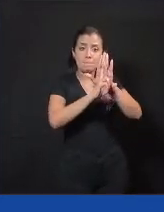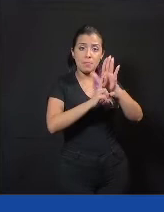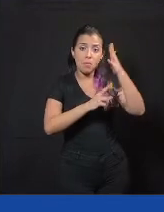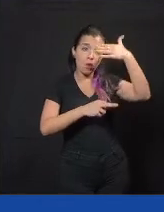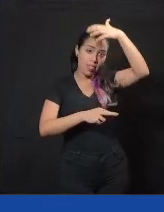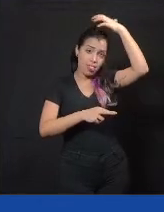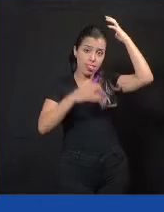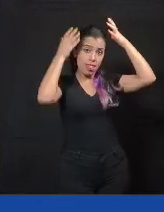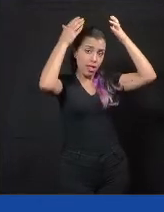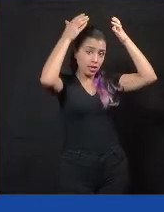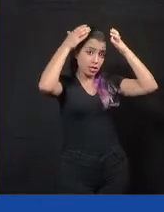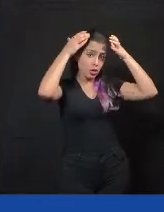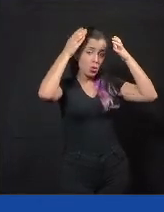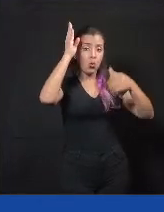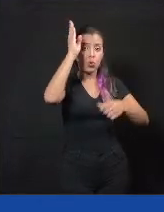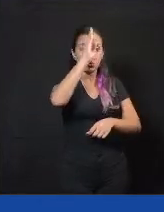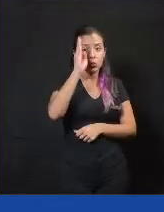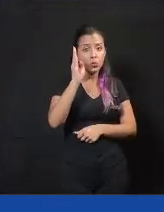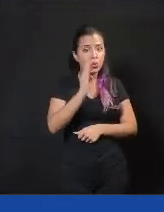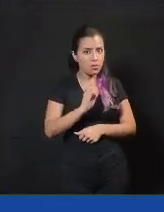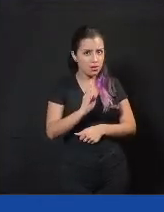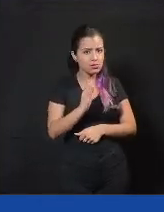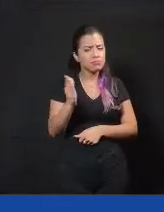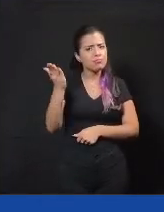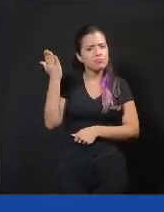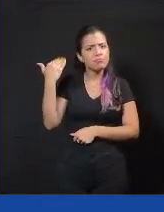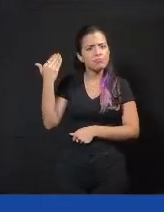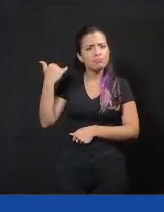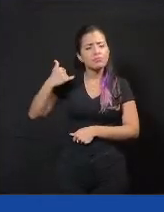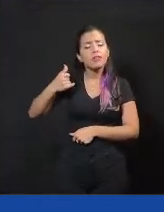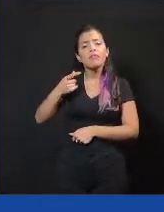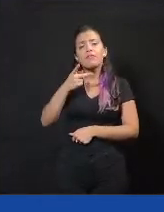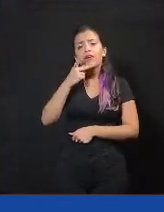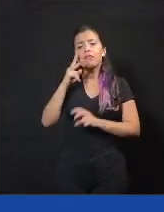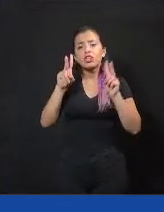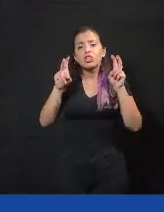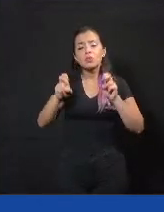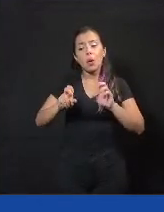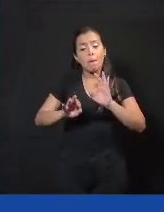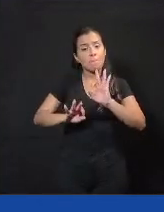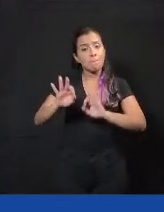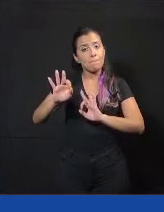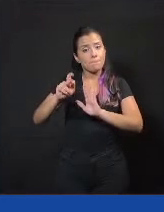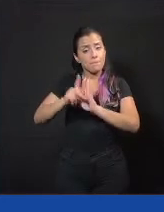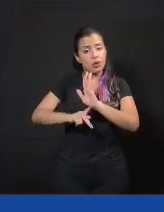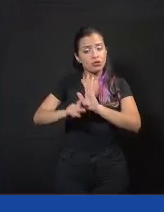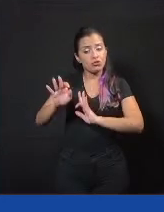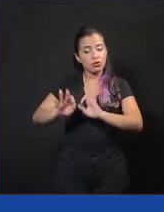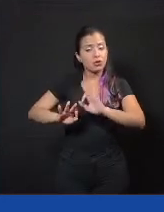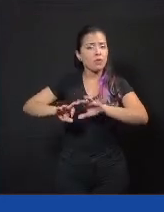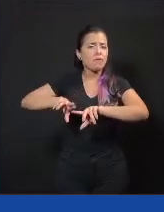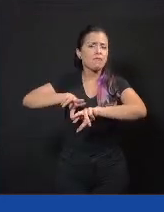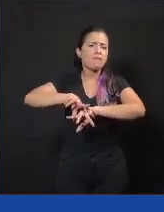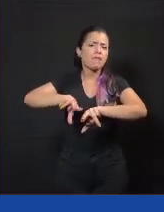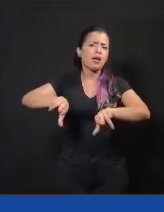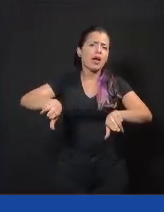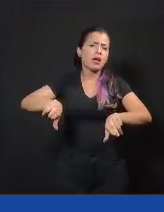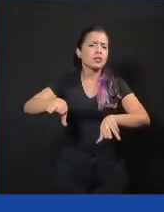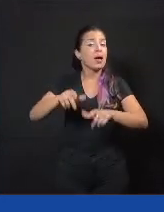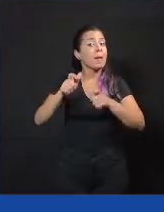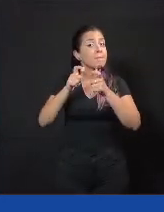Brasil, o que era colocado foram vários projetos, a grande maioria